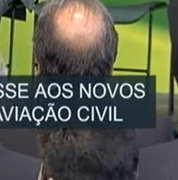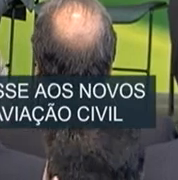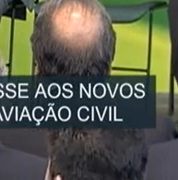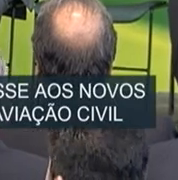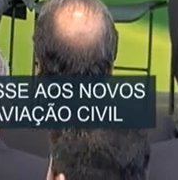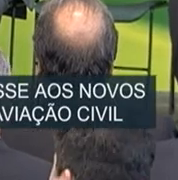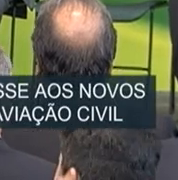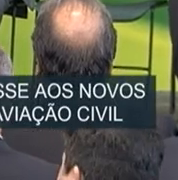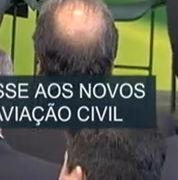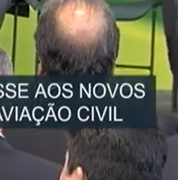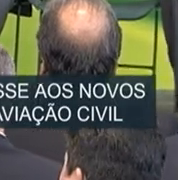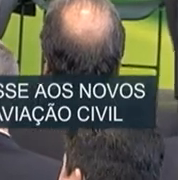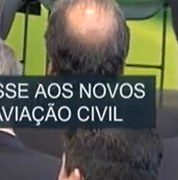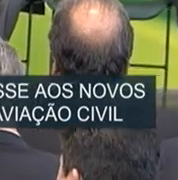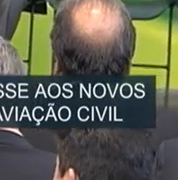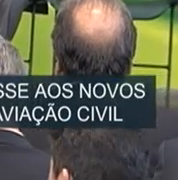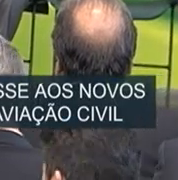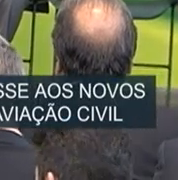posse